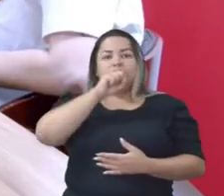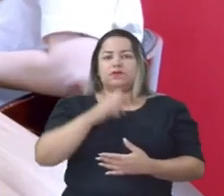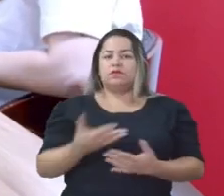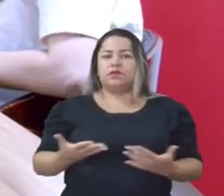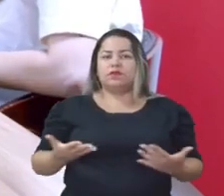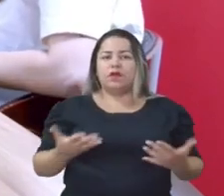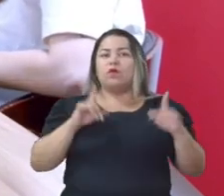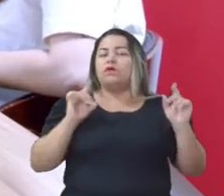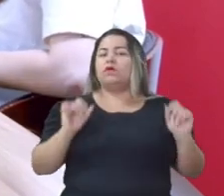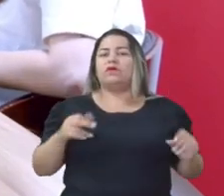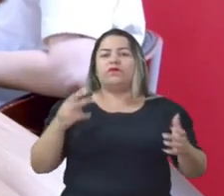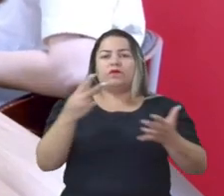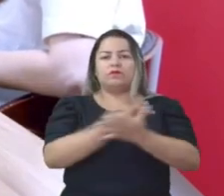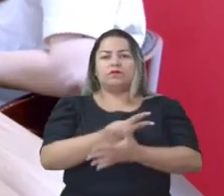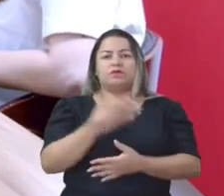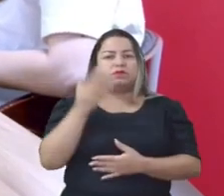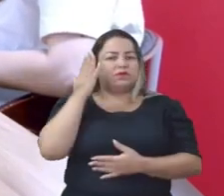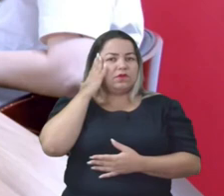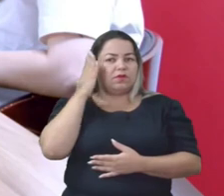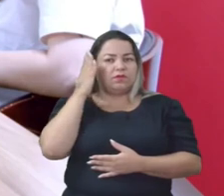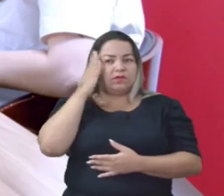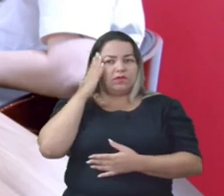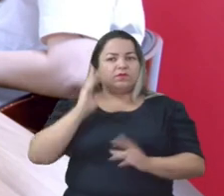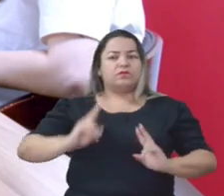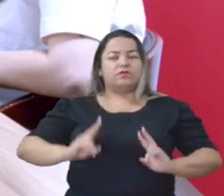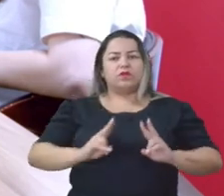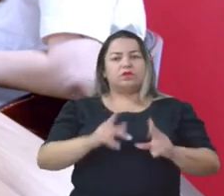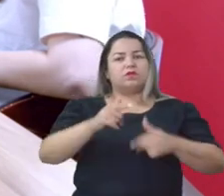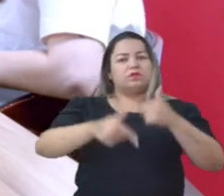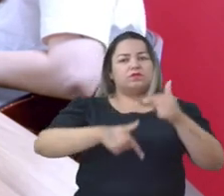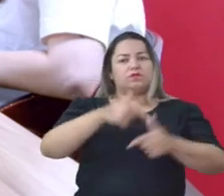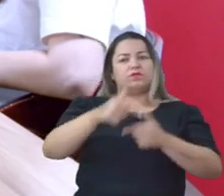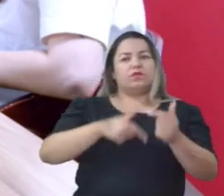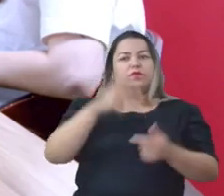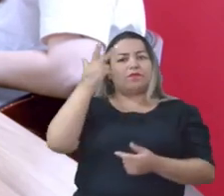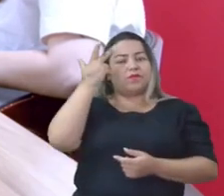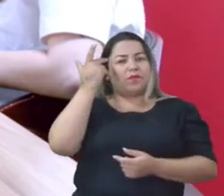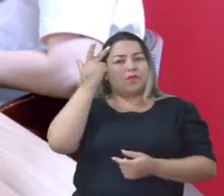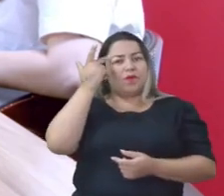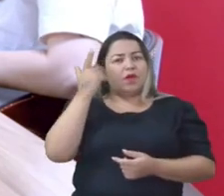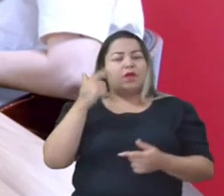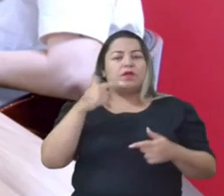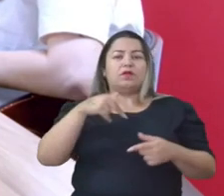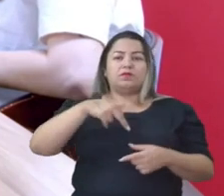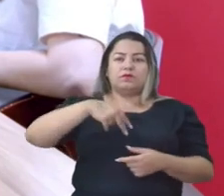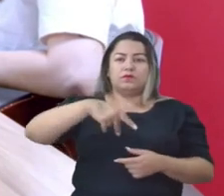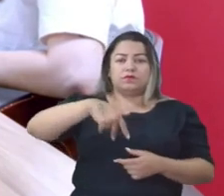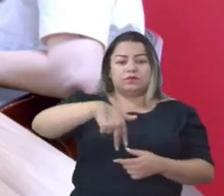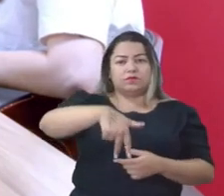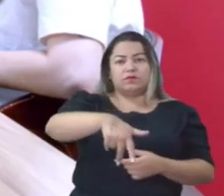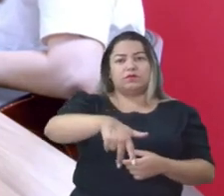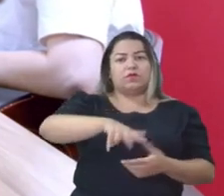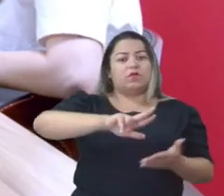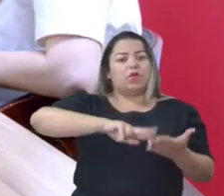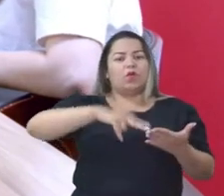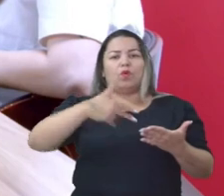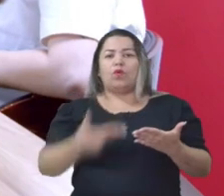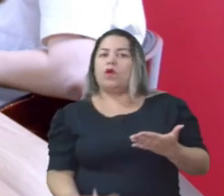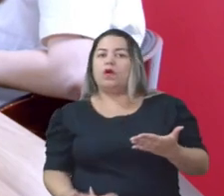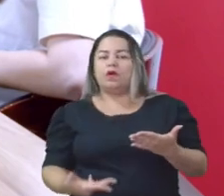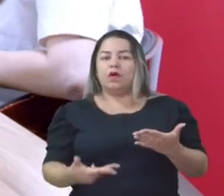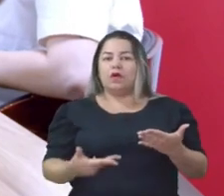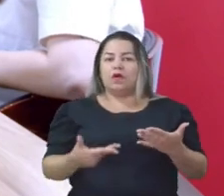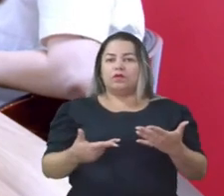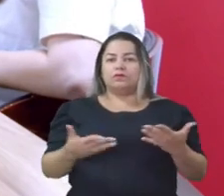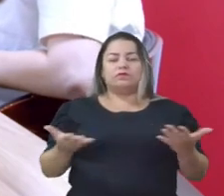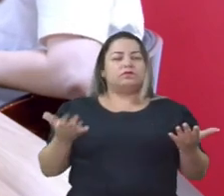E aí, o que vai acontecer, sabe? E aí, vai continuar trabalhando normal? As pessoas vão sair para o trabalho, vão dar 2 passos para fora e cair no chão. E